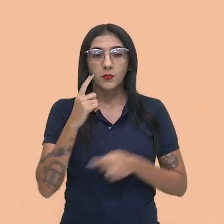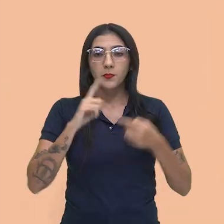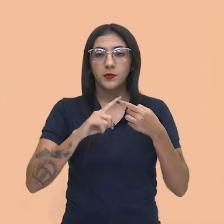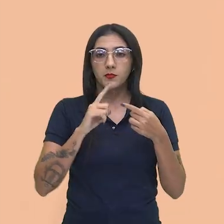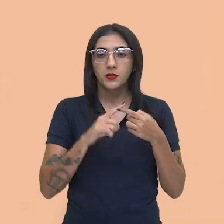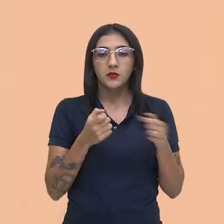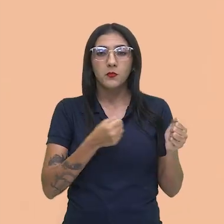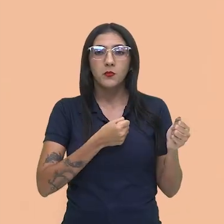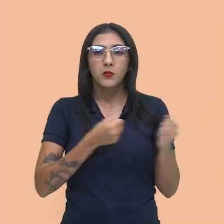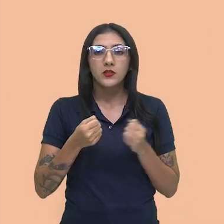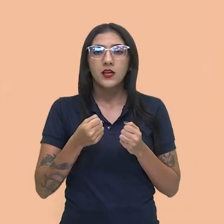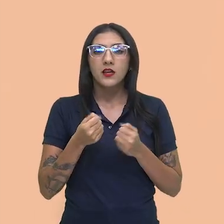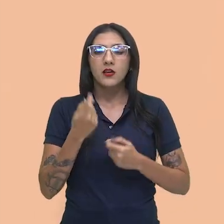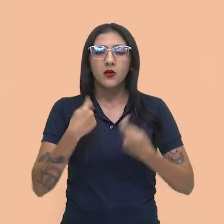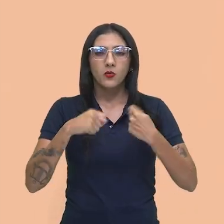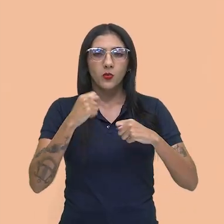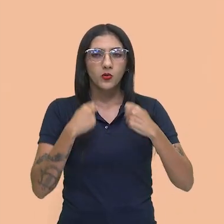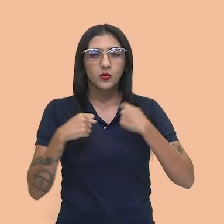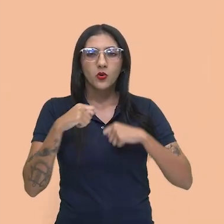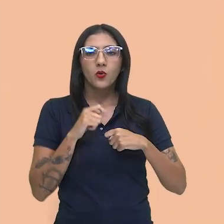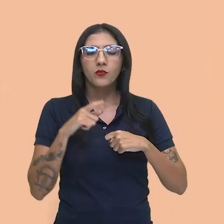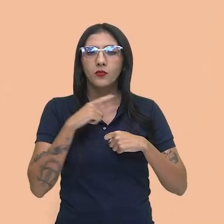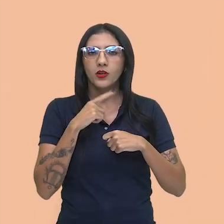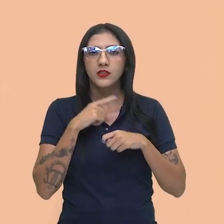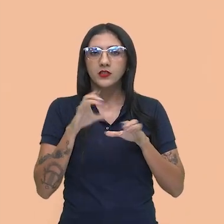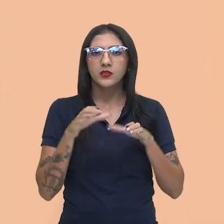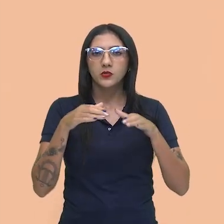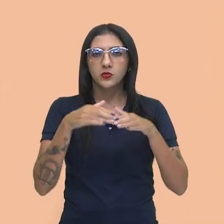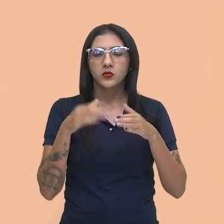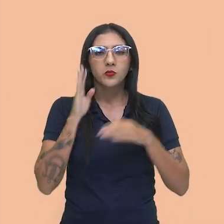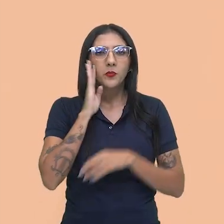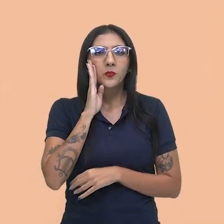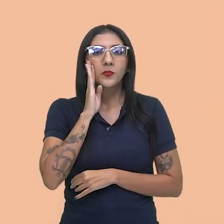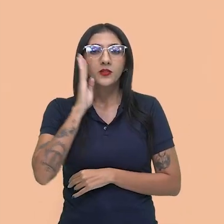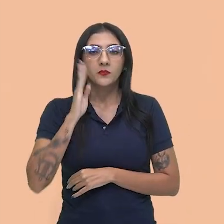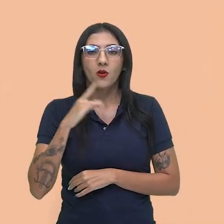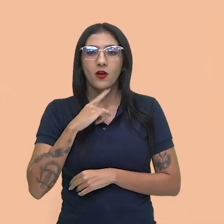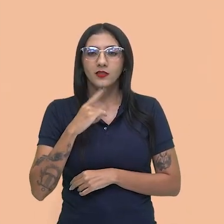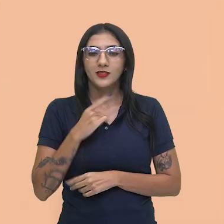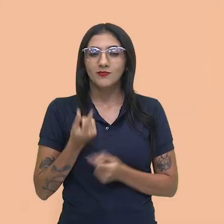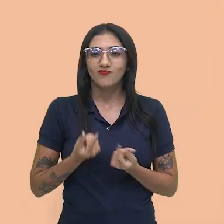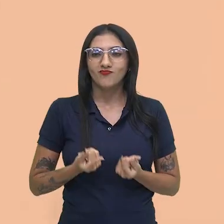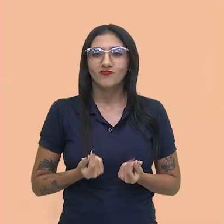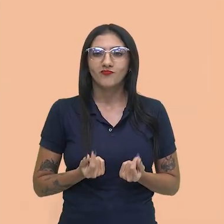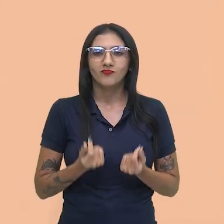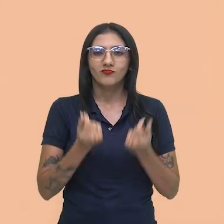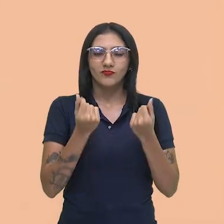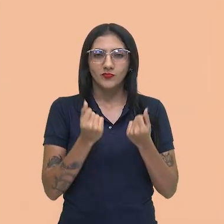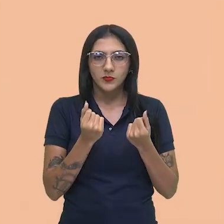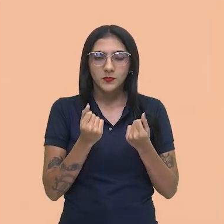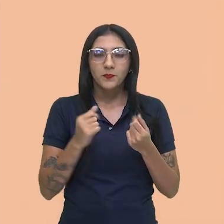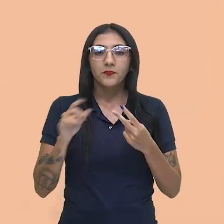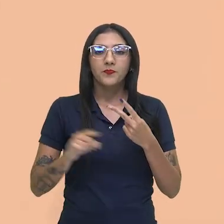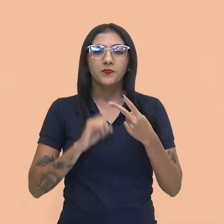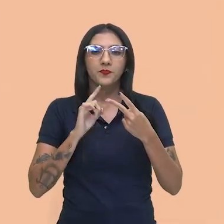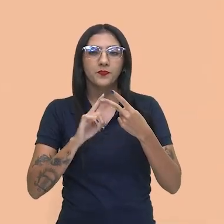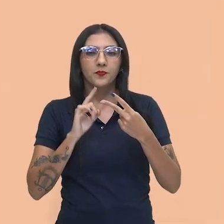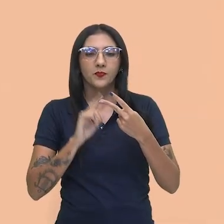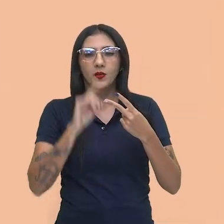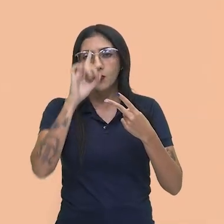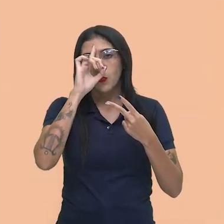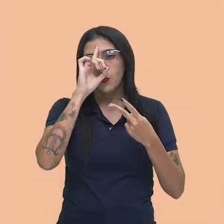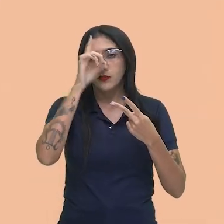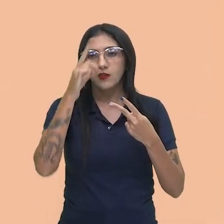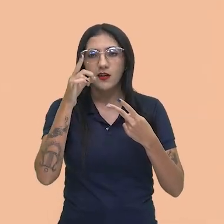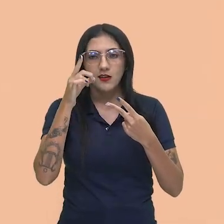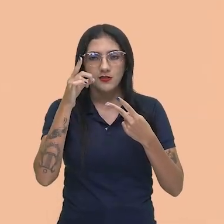que é aquele poder que detém a fonte, a renda, né? E o poder ideológico, que é